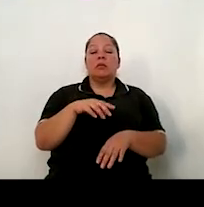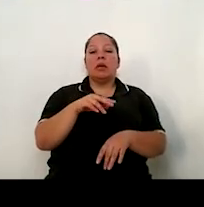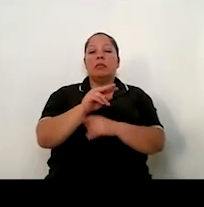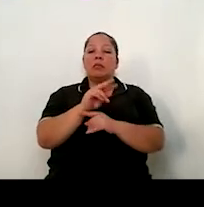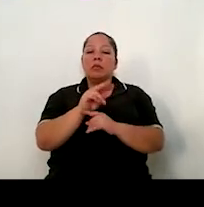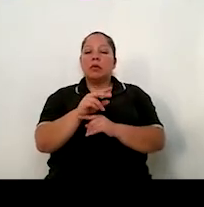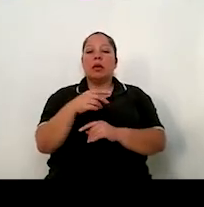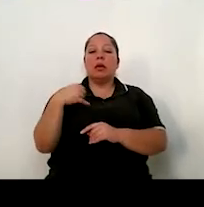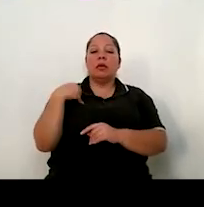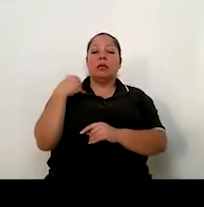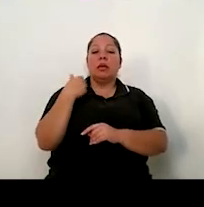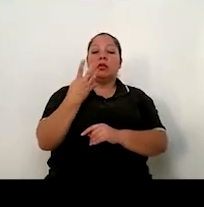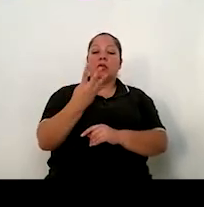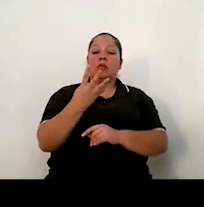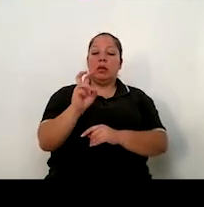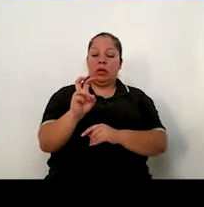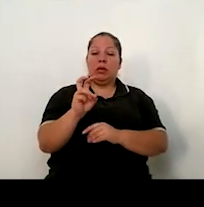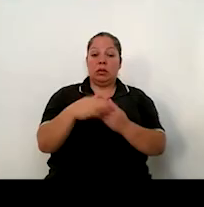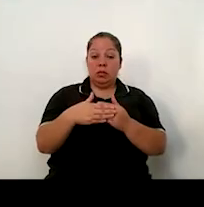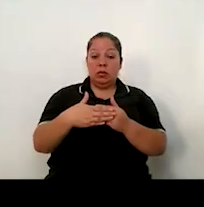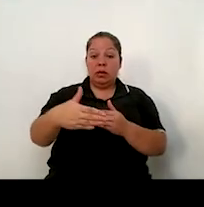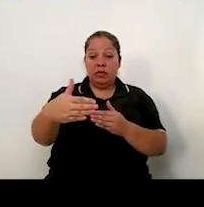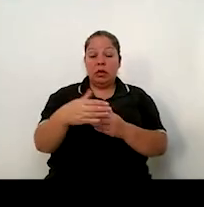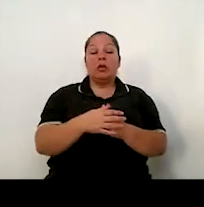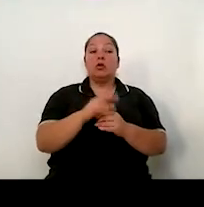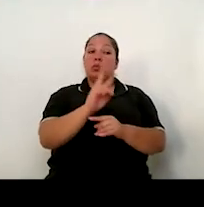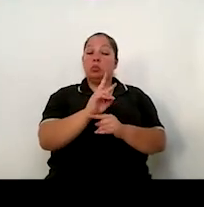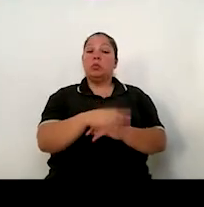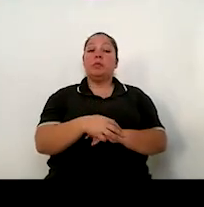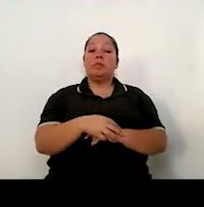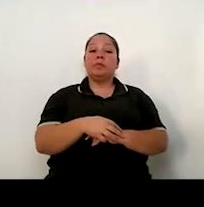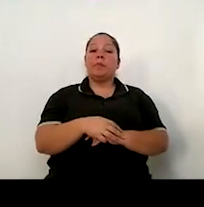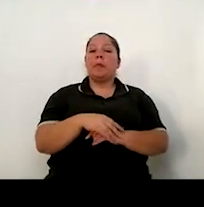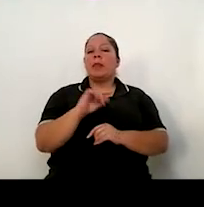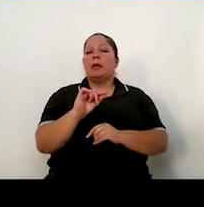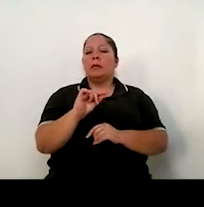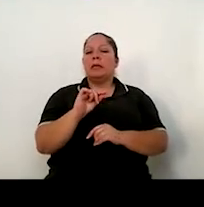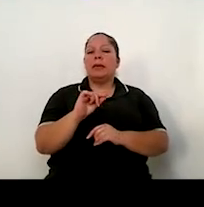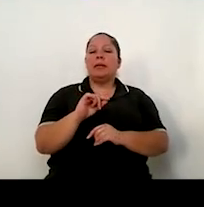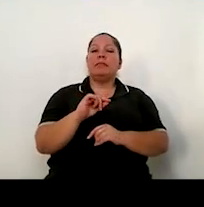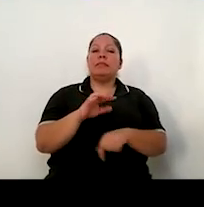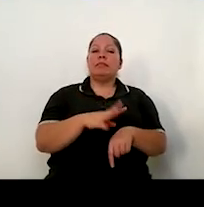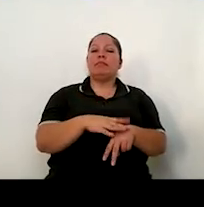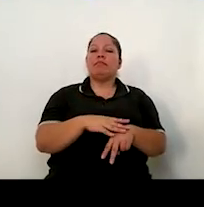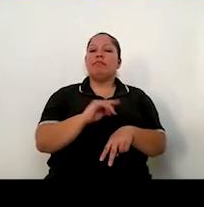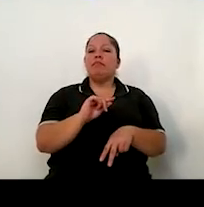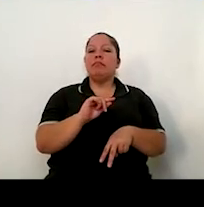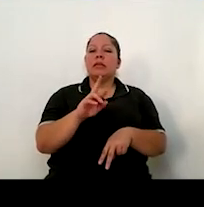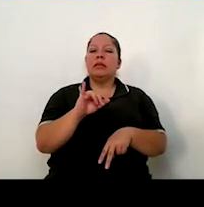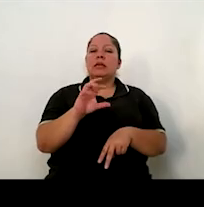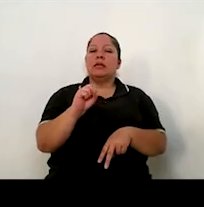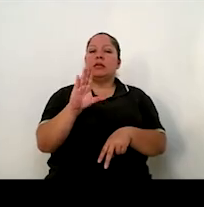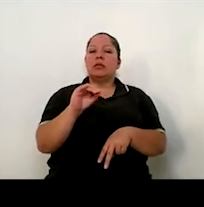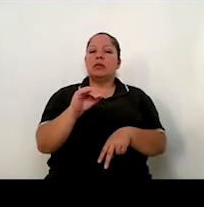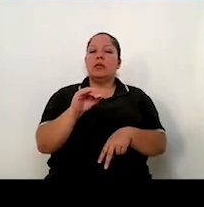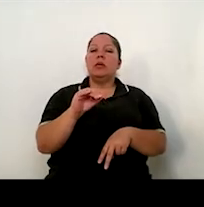que é o paciente de risco médio? É um paciente que não tem nada disso que eu vou dizer agora, porque quem tem